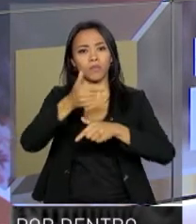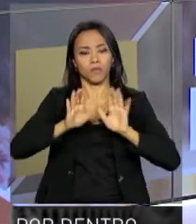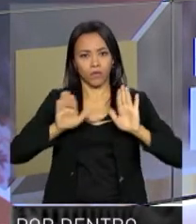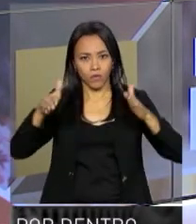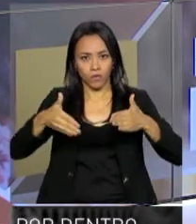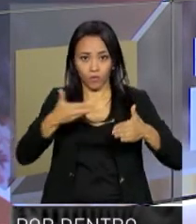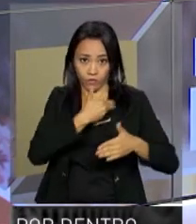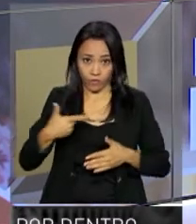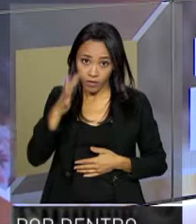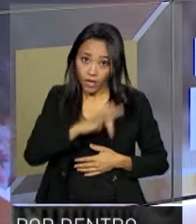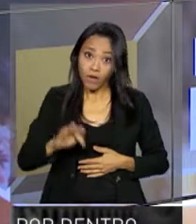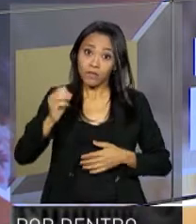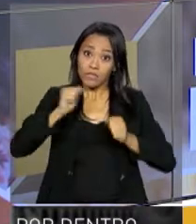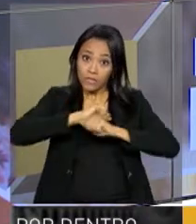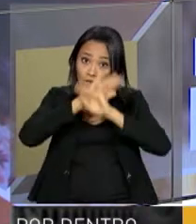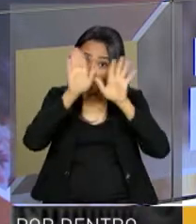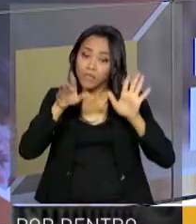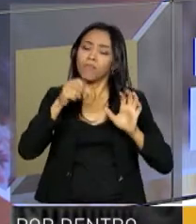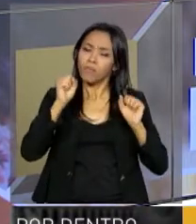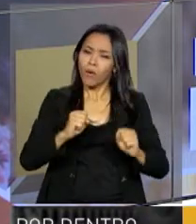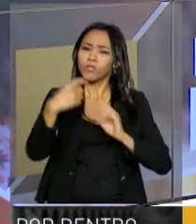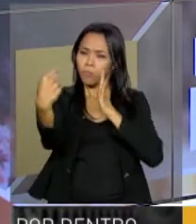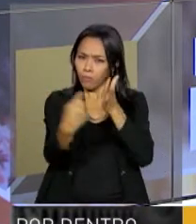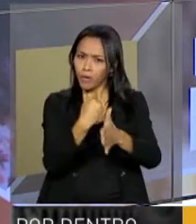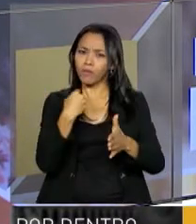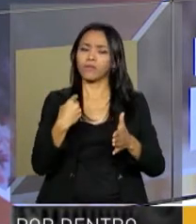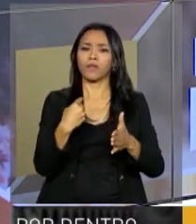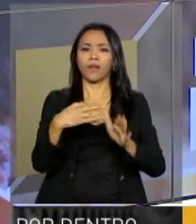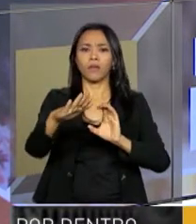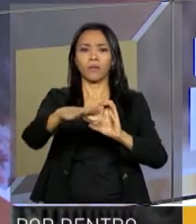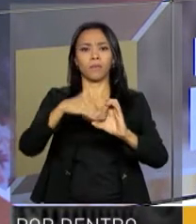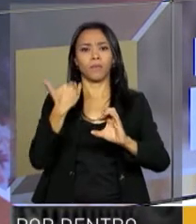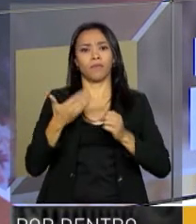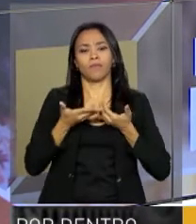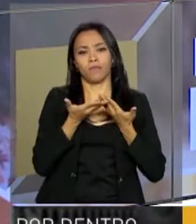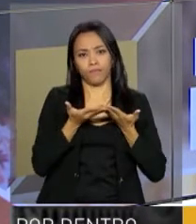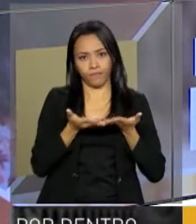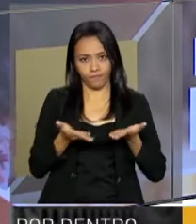Para esclarecer, basta enviar sua pergunta para